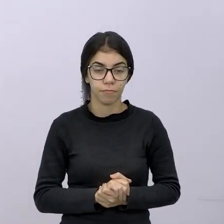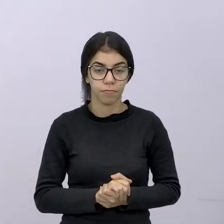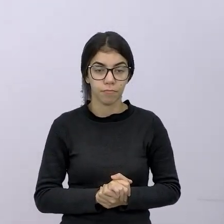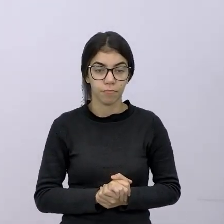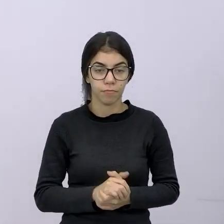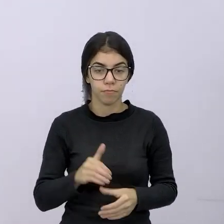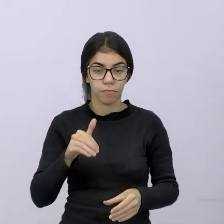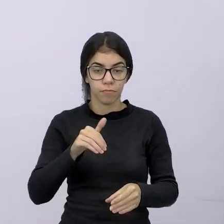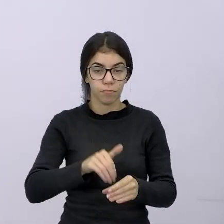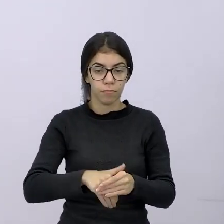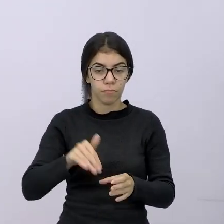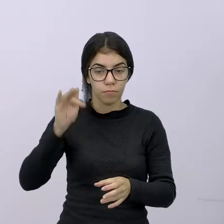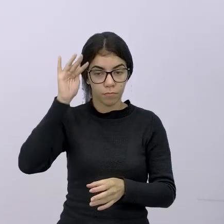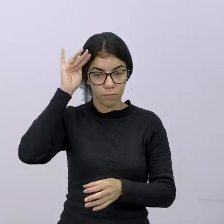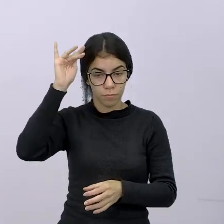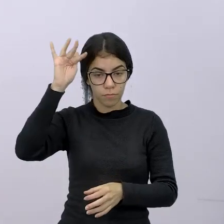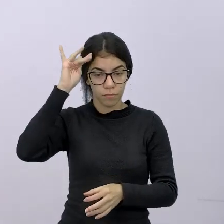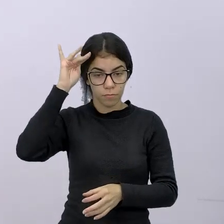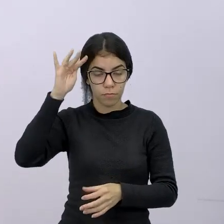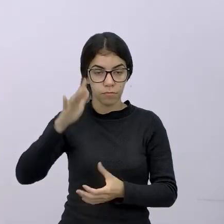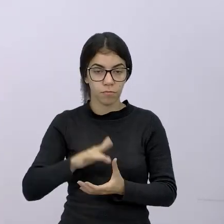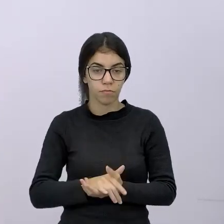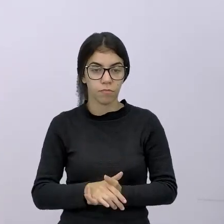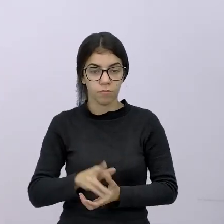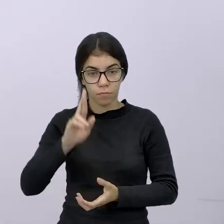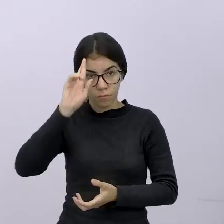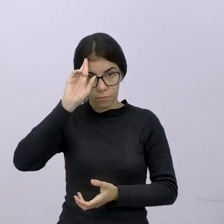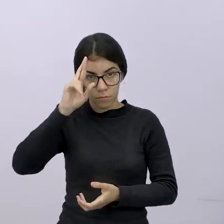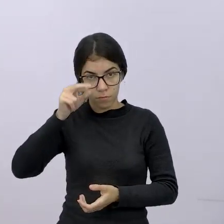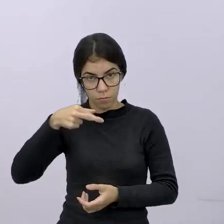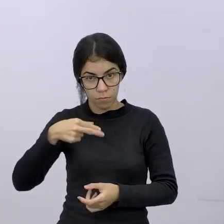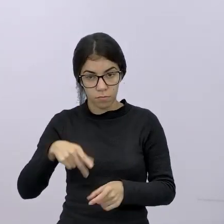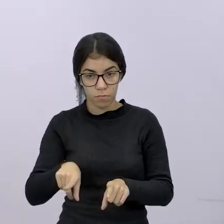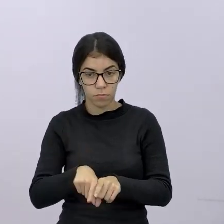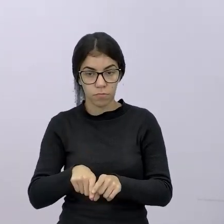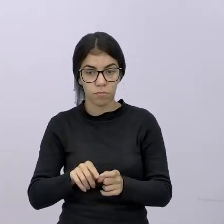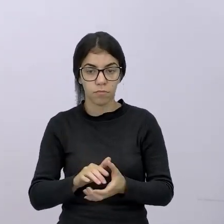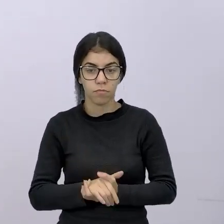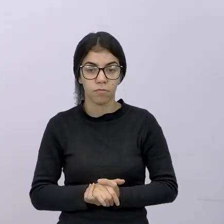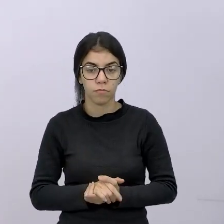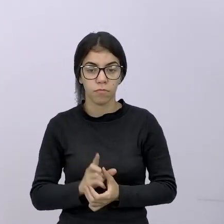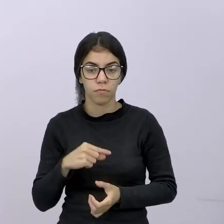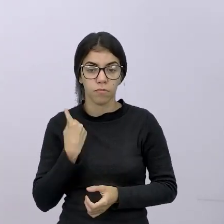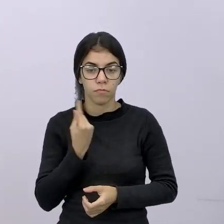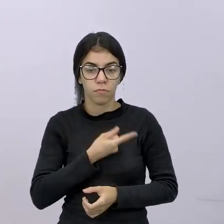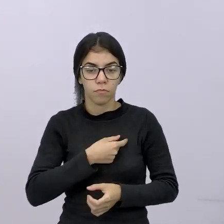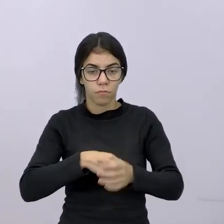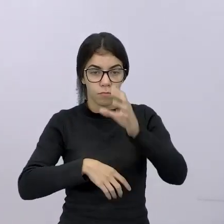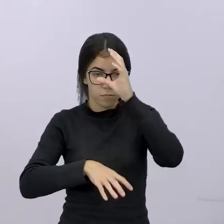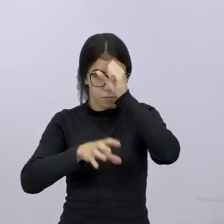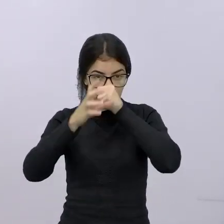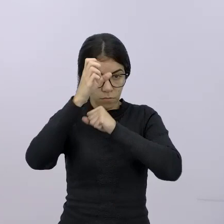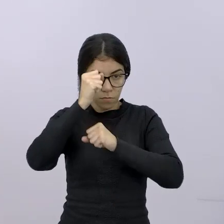na filosofia, né? Então, e da razão, portanto. Então, o que nós aprendemos também